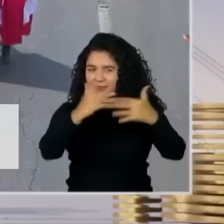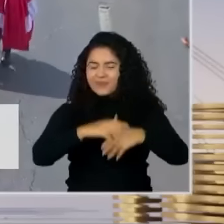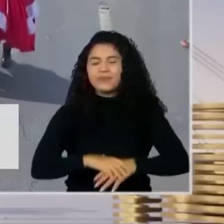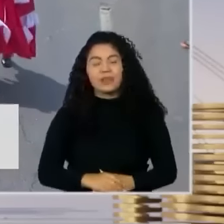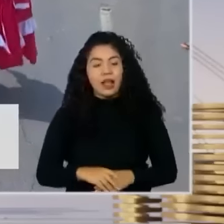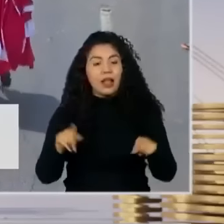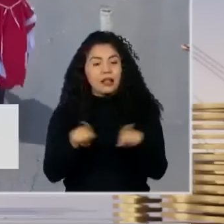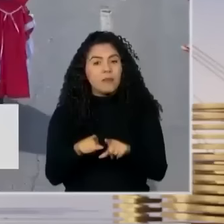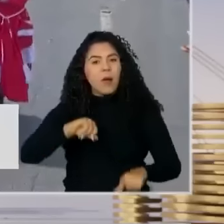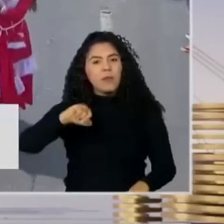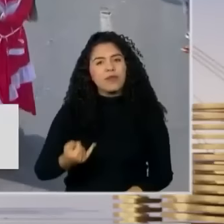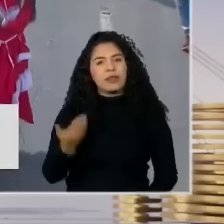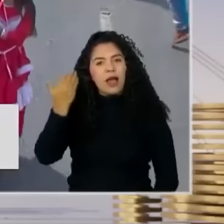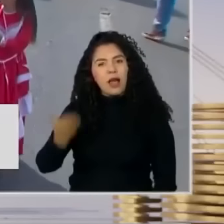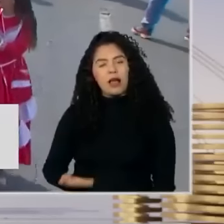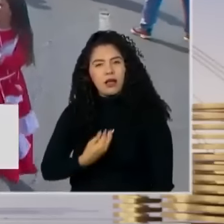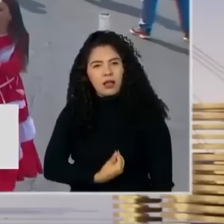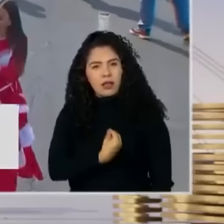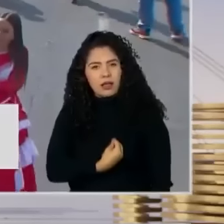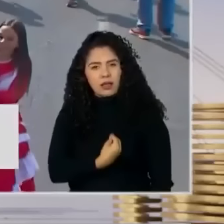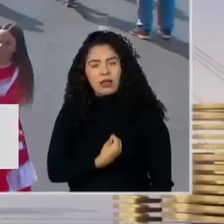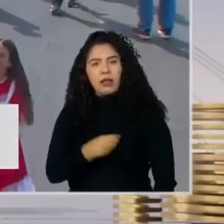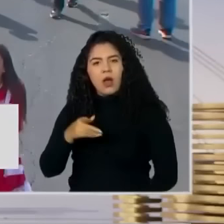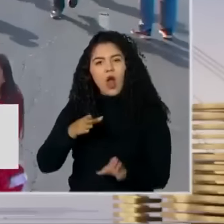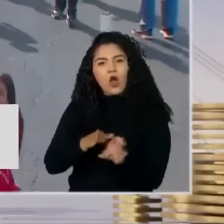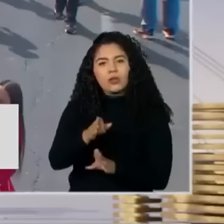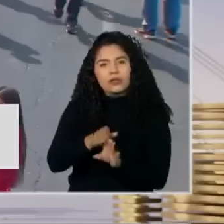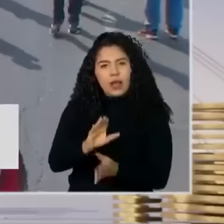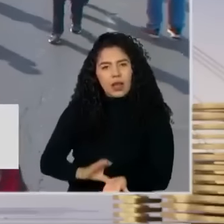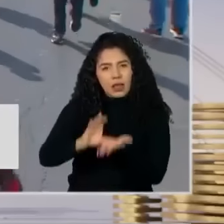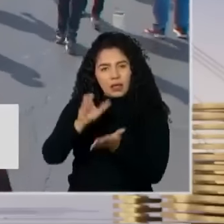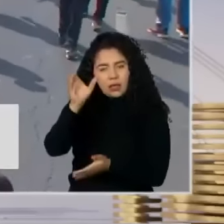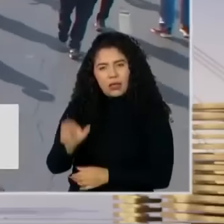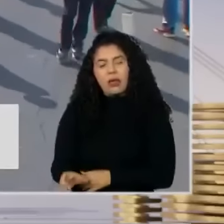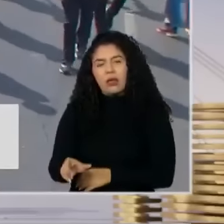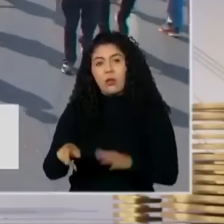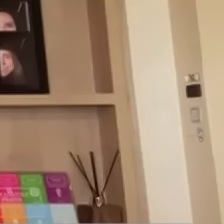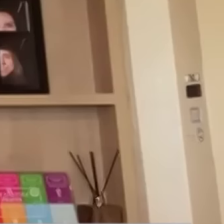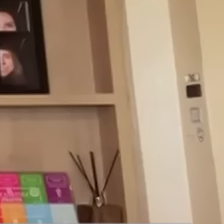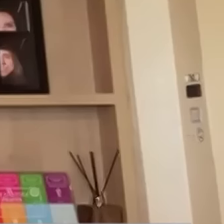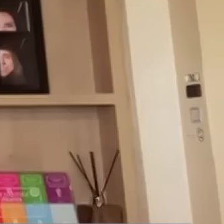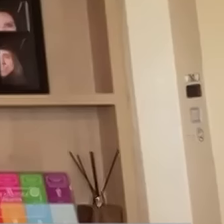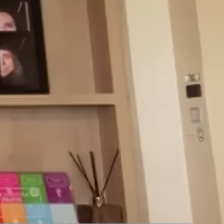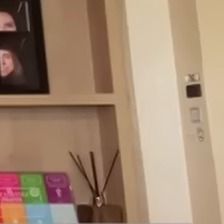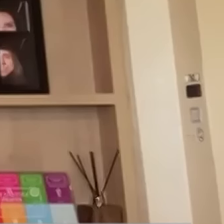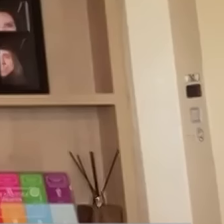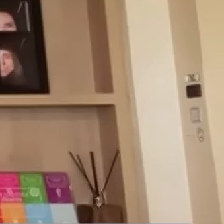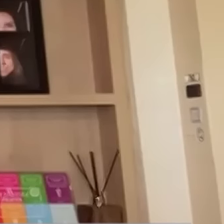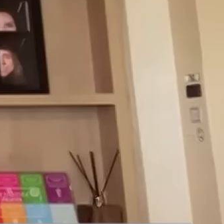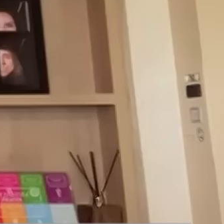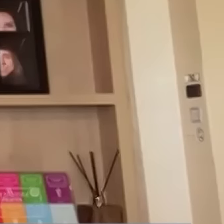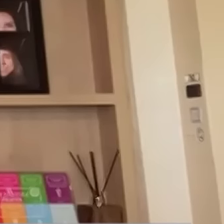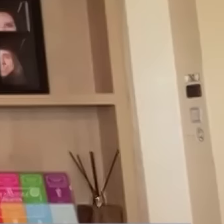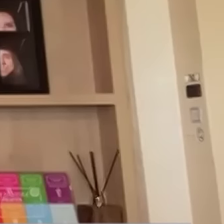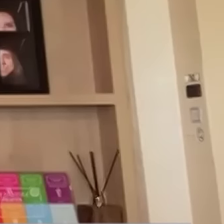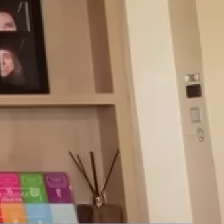para fazer a manifestação da forma que houver, sem o cometimento de crimes, evidentemente, né? Muito bem, Túlio. Agora a